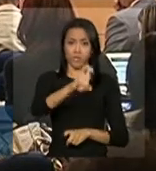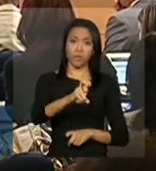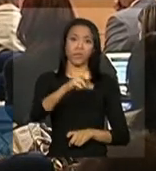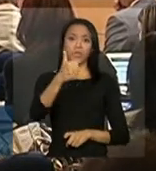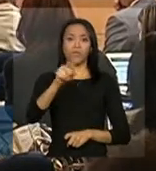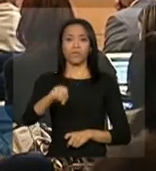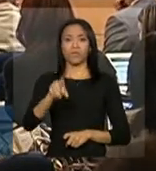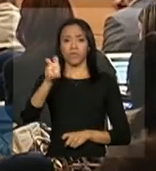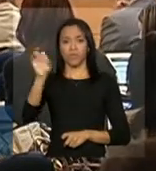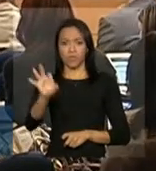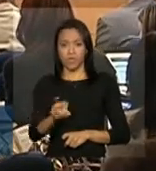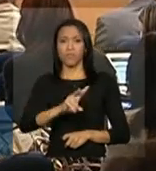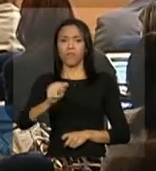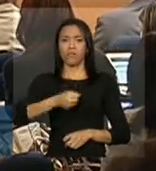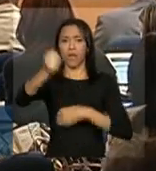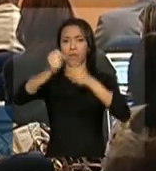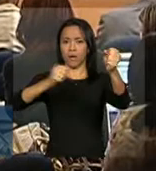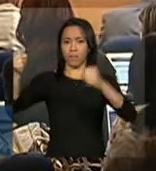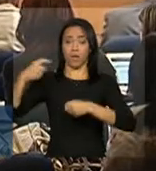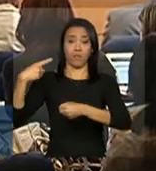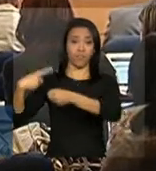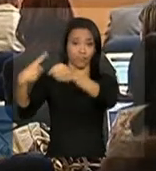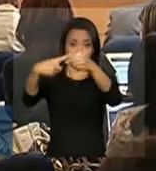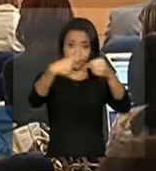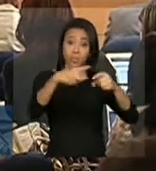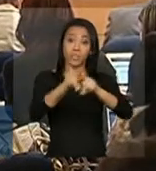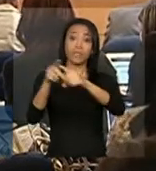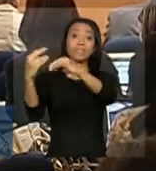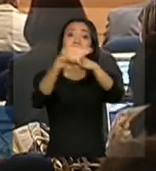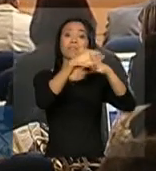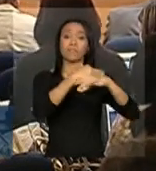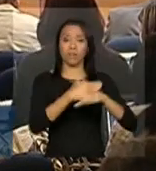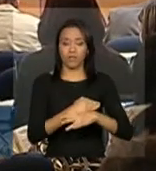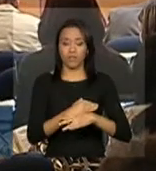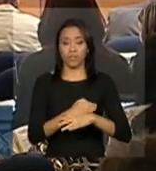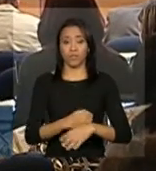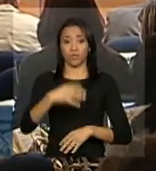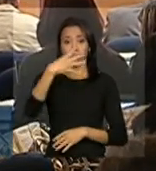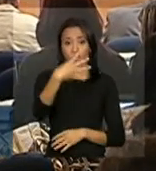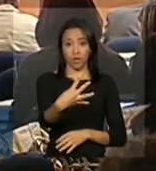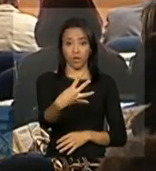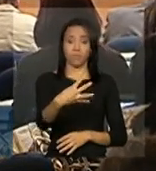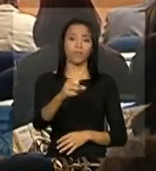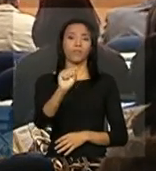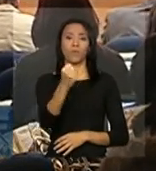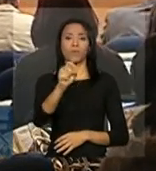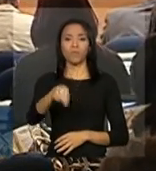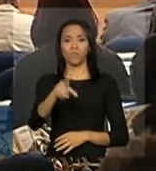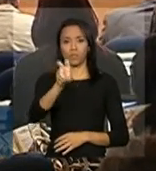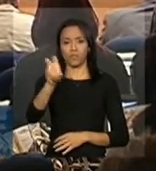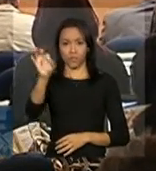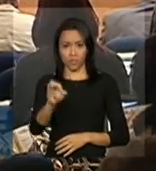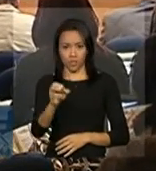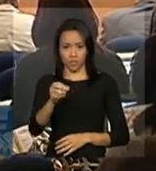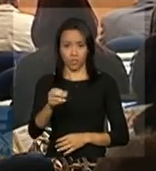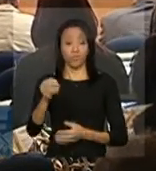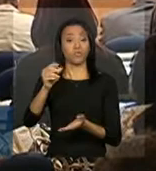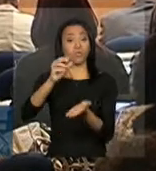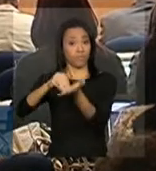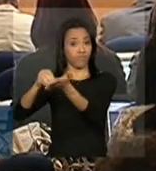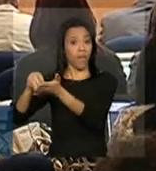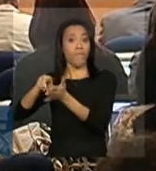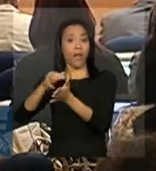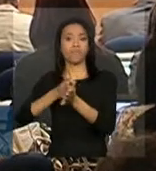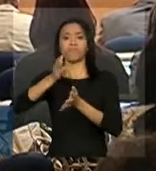vão para periferias de capitais e regiões metropolitanas os 48,5 restantes vão para